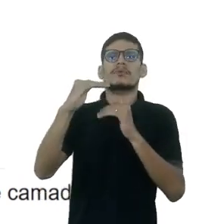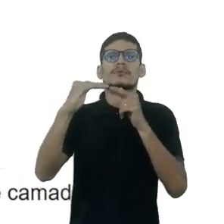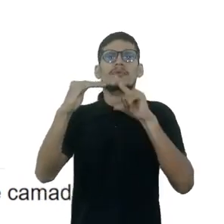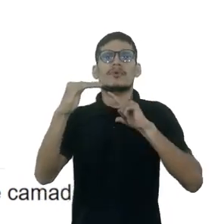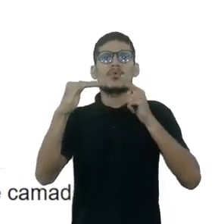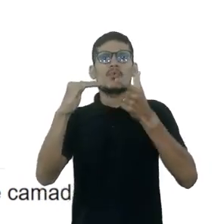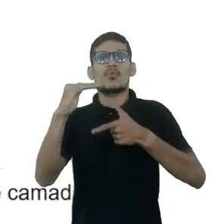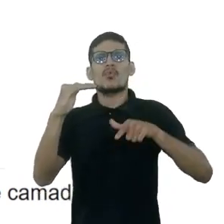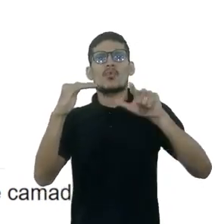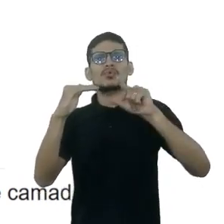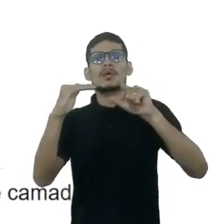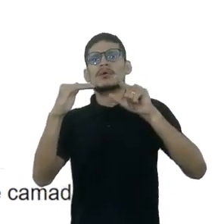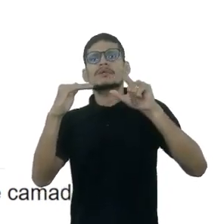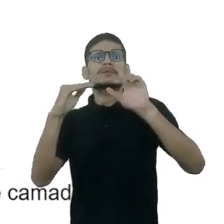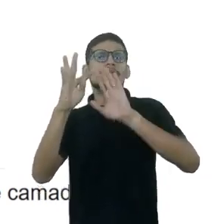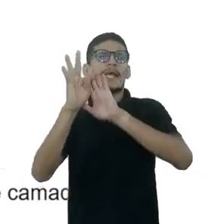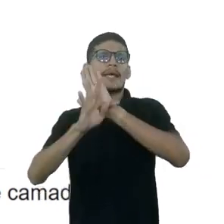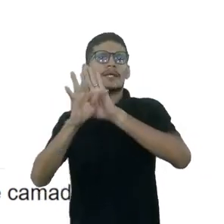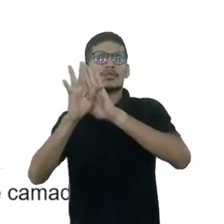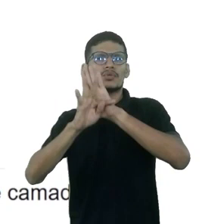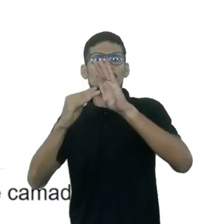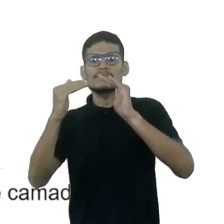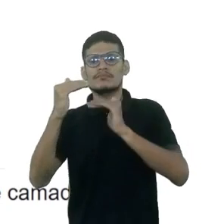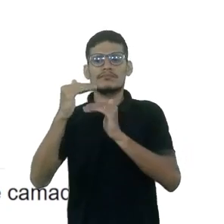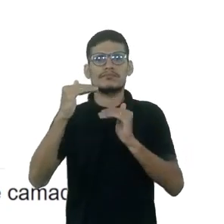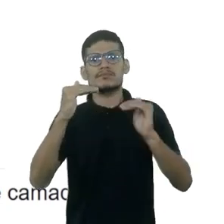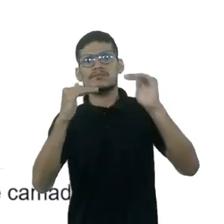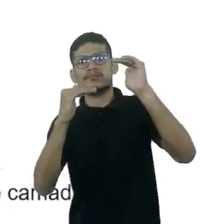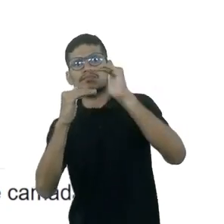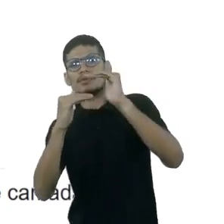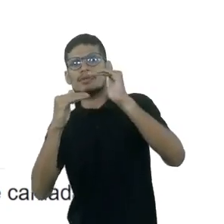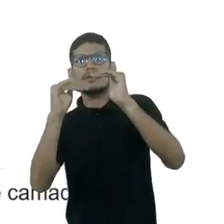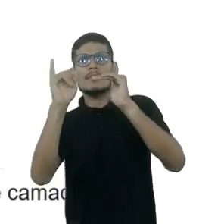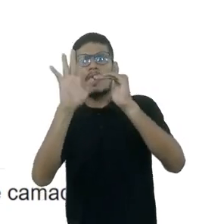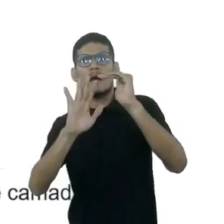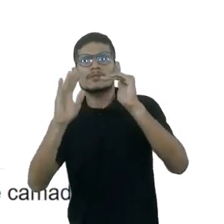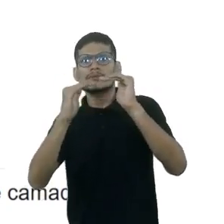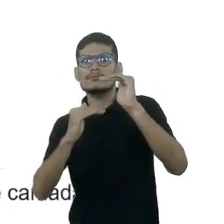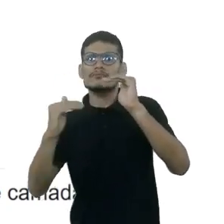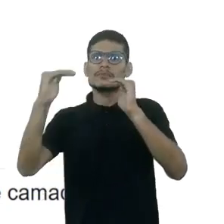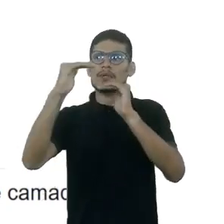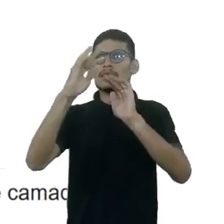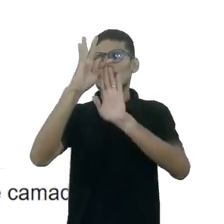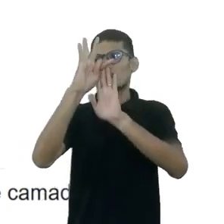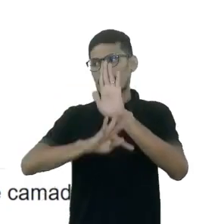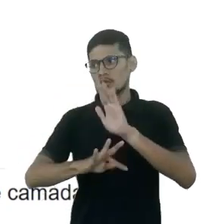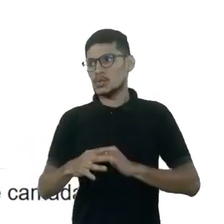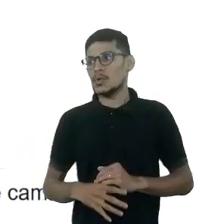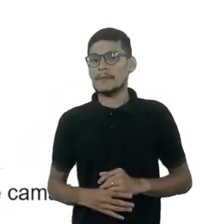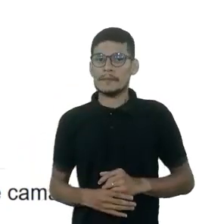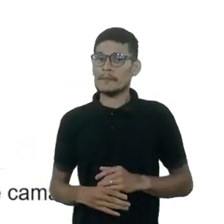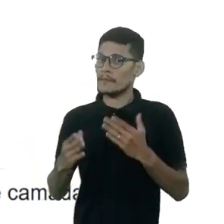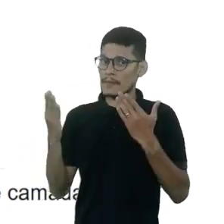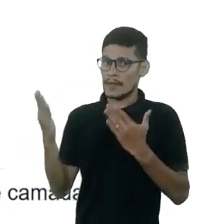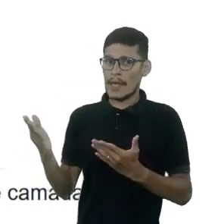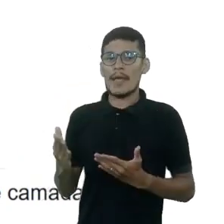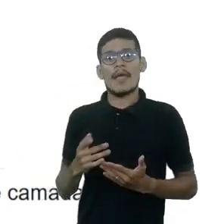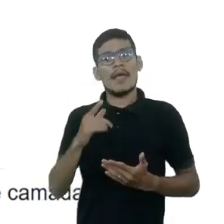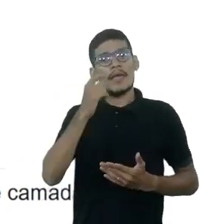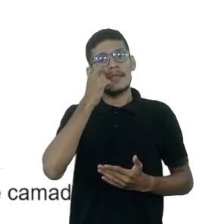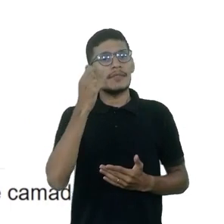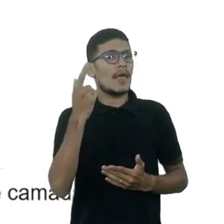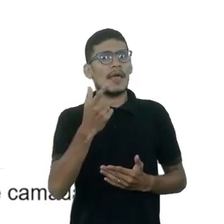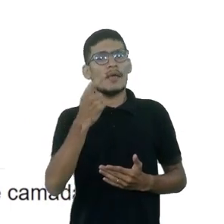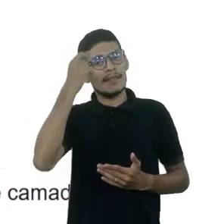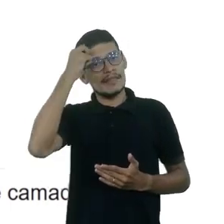gente vai ter o quê? Um texto, outra imagem e, por último, um texto. Essa é a ideia que a gente vai